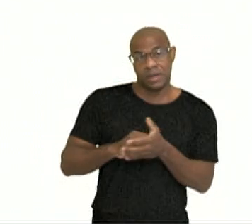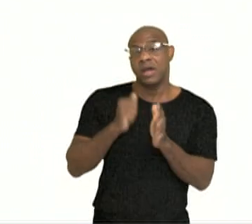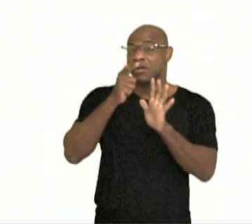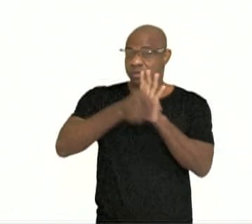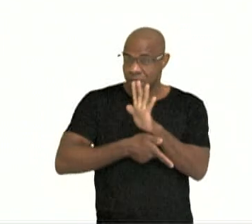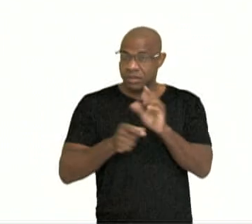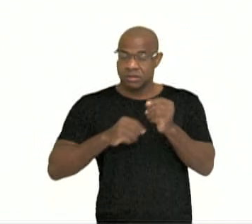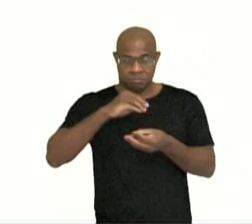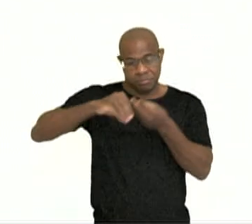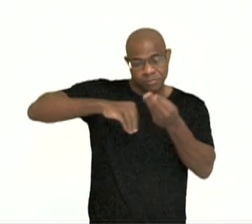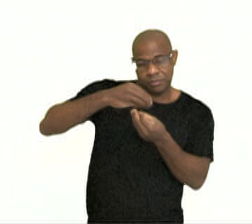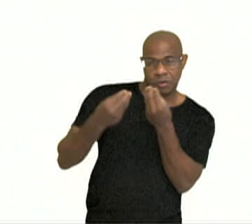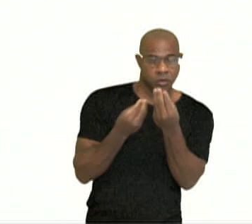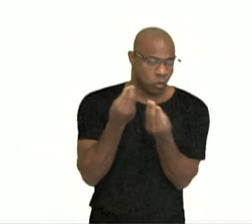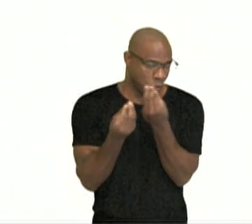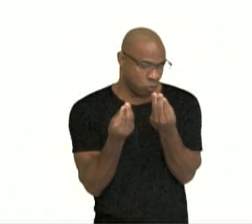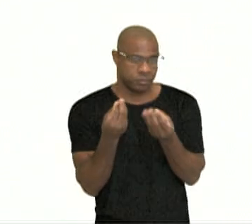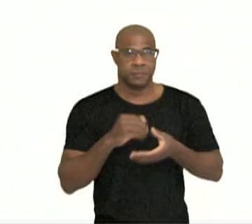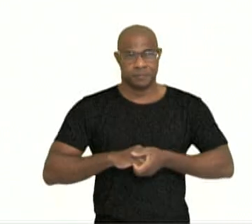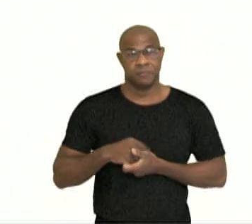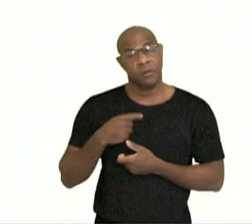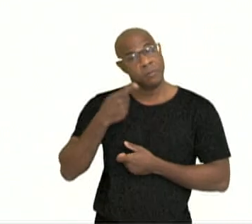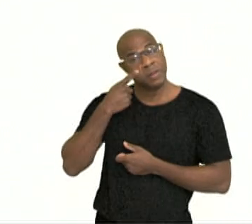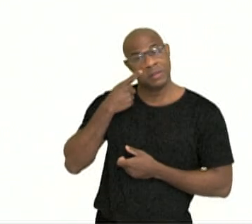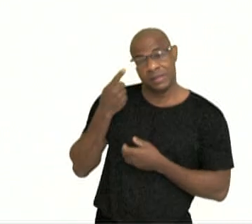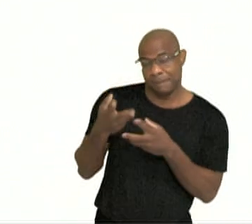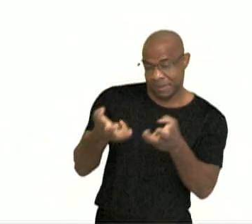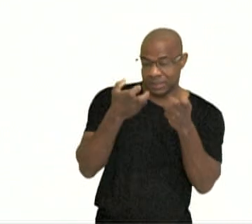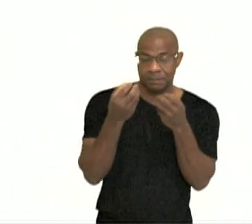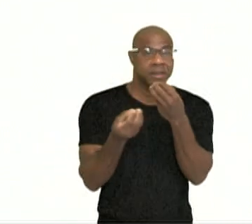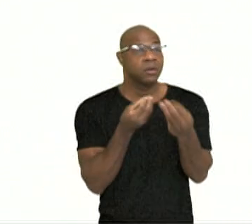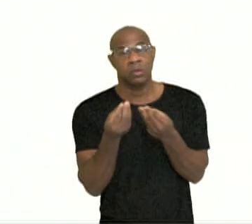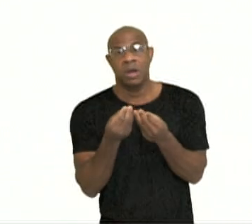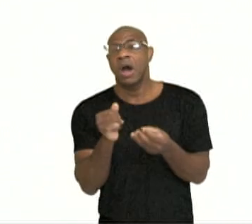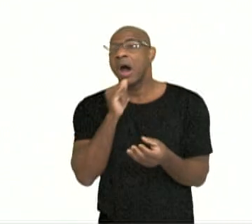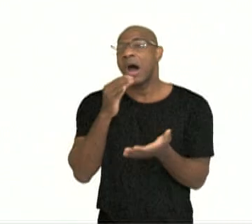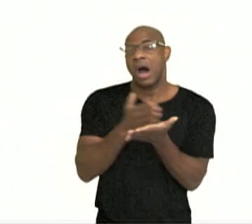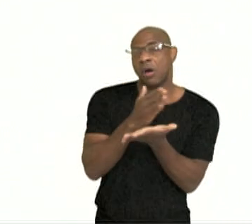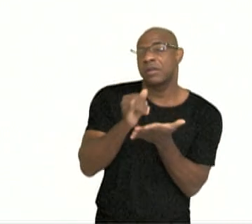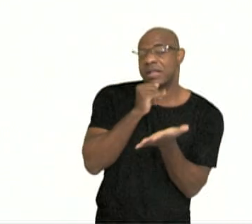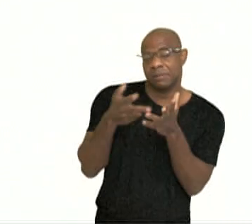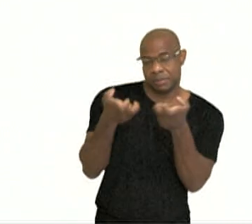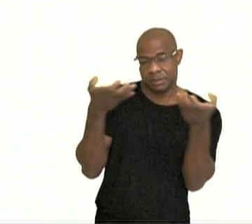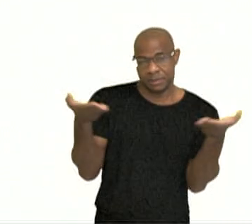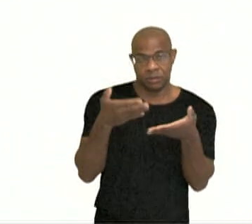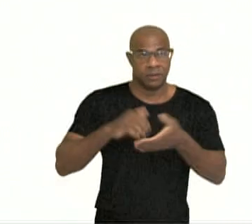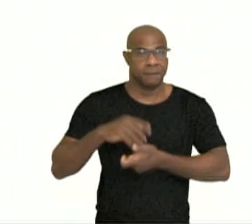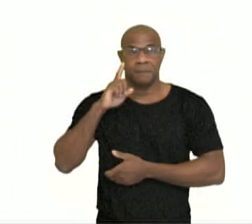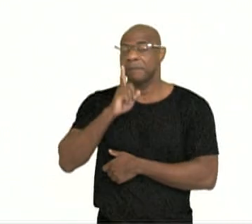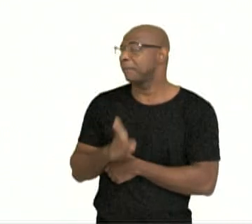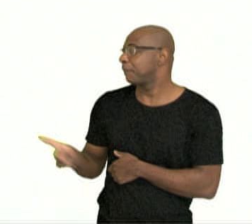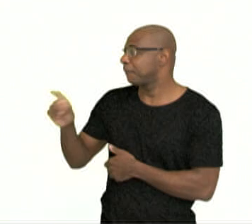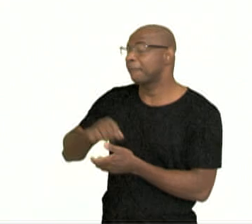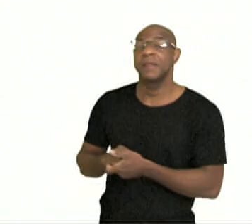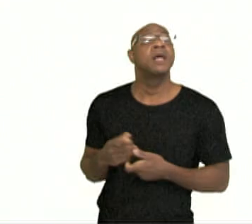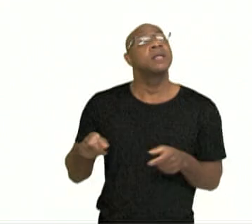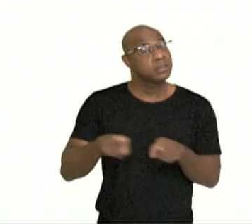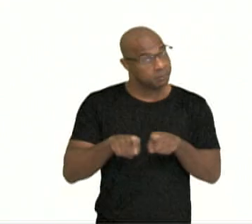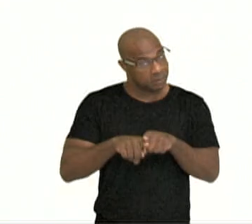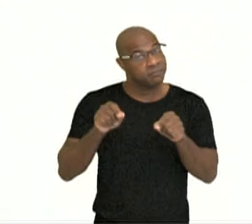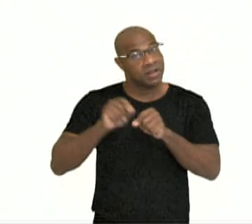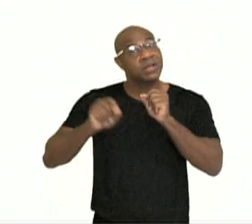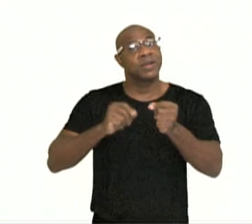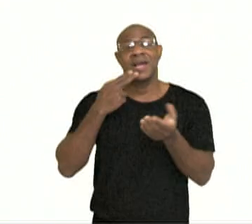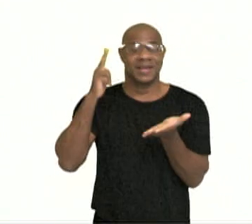se misturam, se hibridizam e a gente vai tentar reconhecer alguns exemplos desses. E finalmente vamos produzir uma carta,